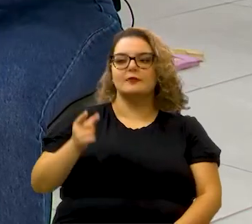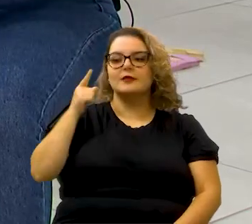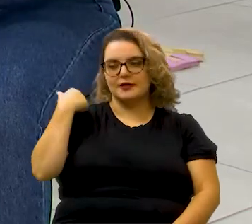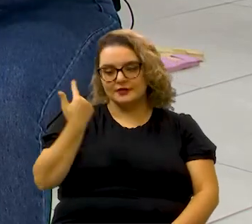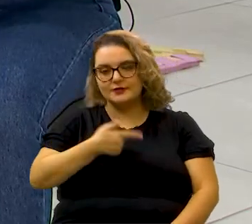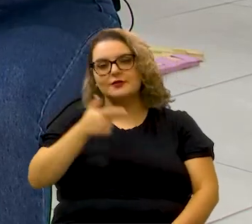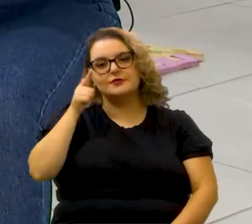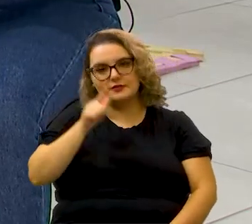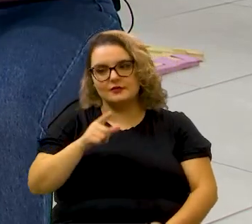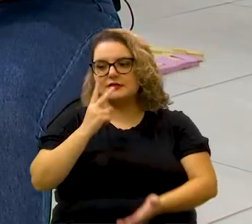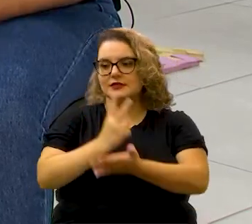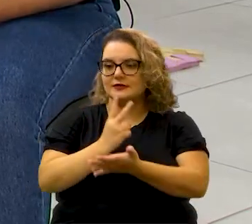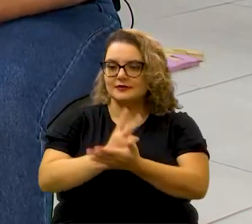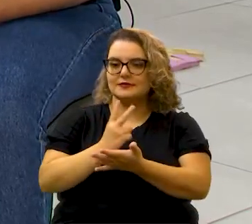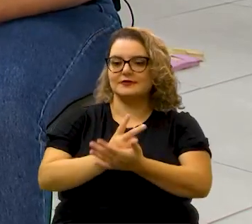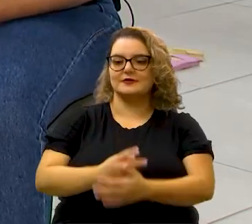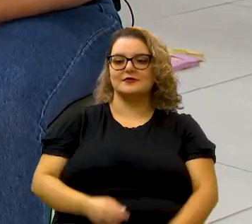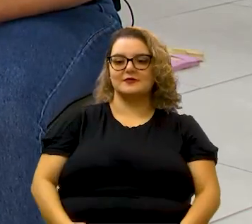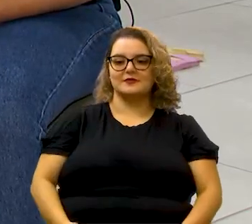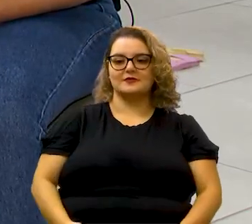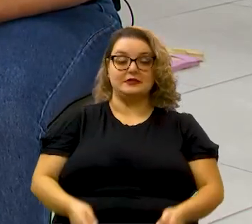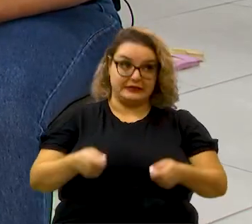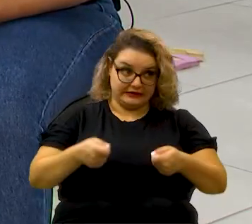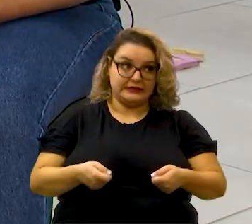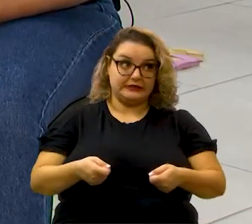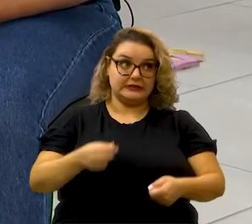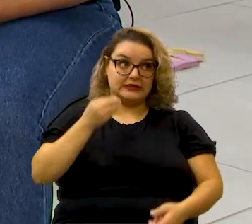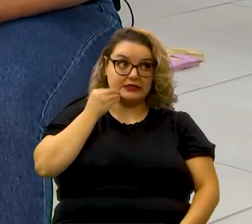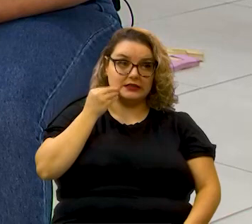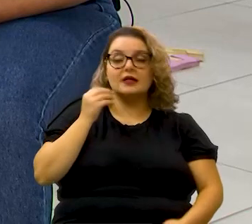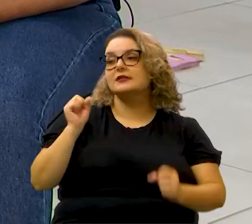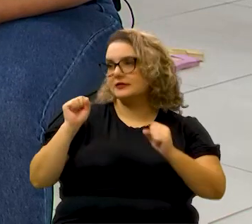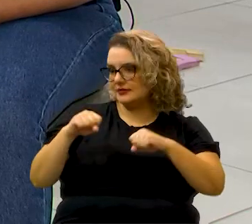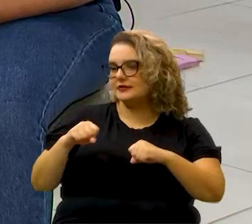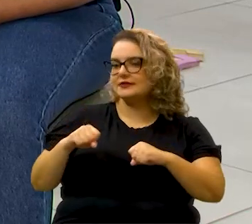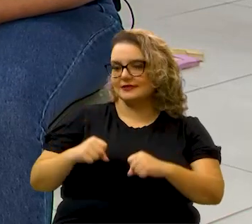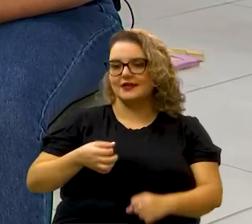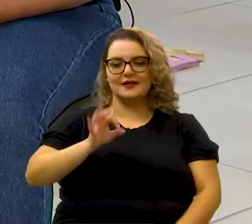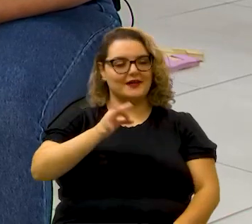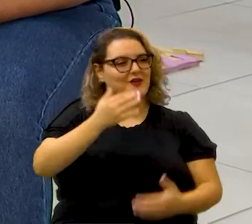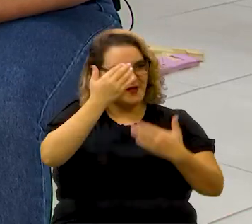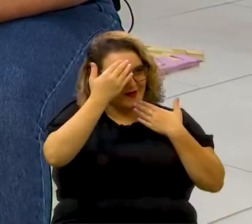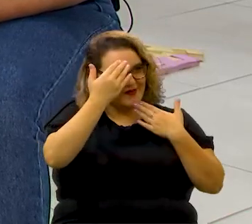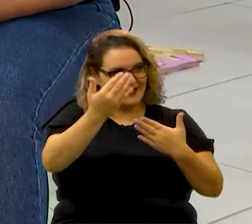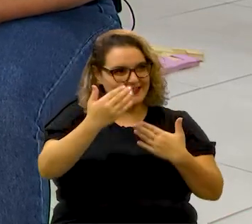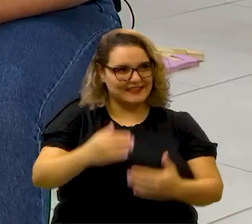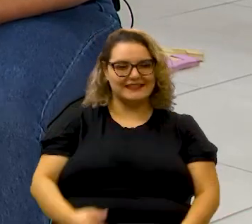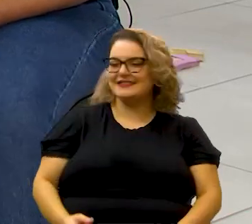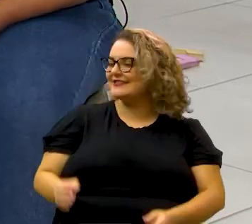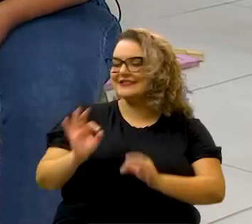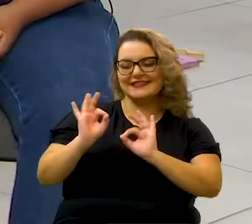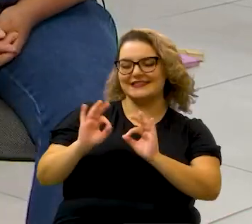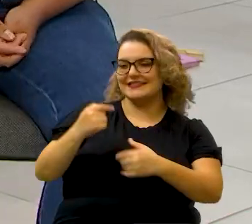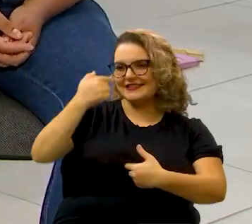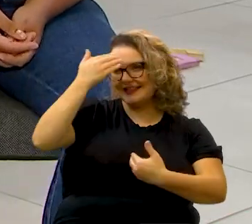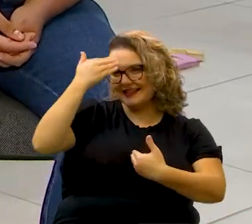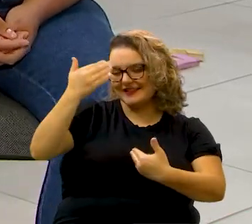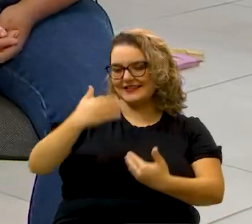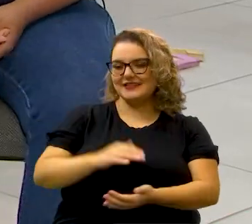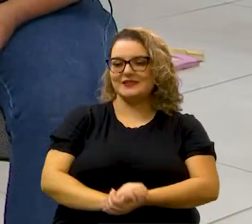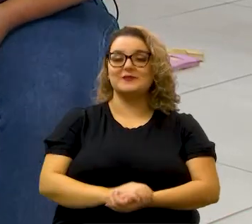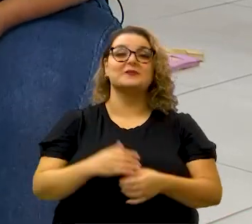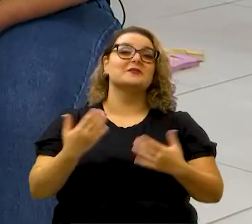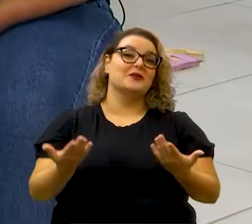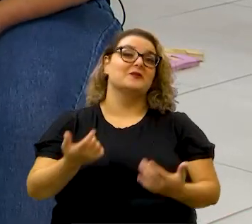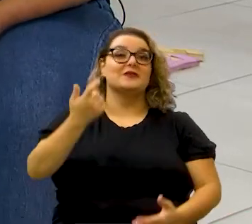gente continua. Sempre, sempre. Tem que tentar sempre, né? Sim. É isso aí. Muito obrigado, viu, Vanessa, pela Imagina, entrevista. Cris, eu que